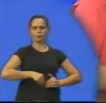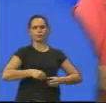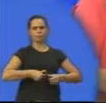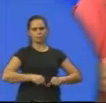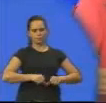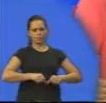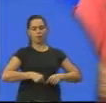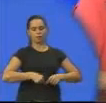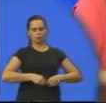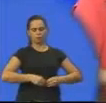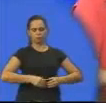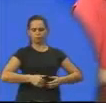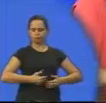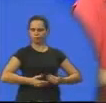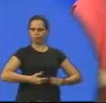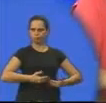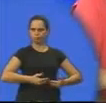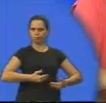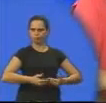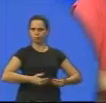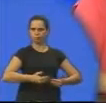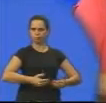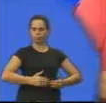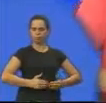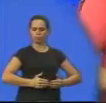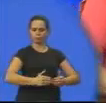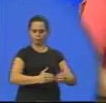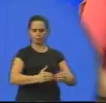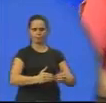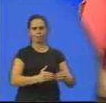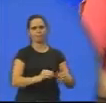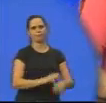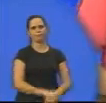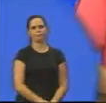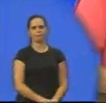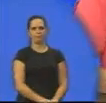ali que vai ocorrer todo o processo gestacional.